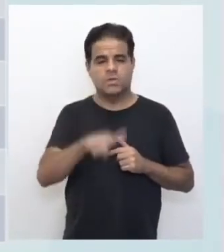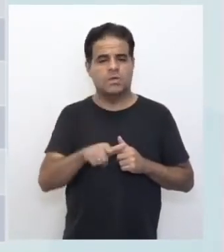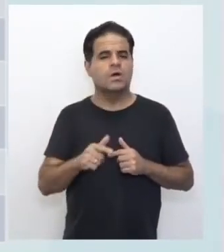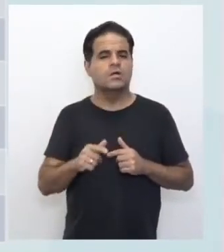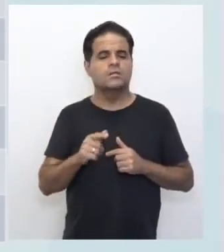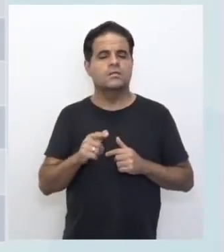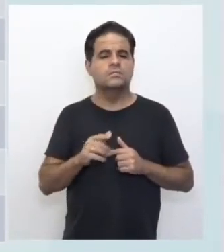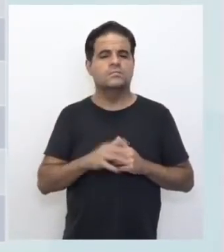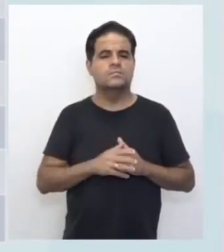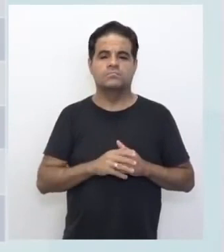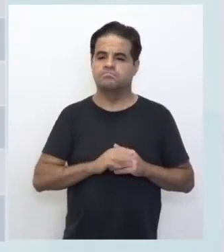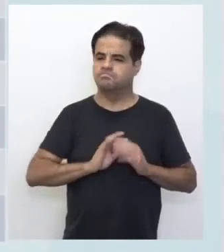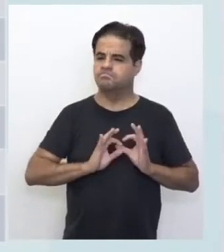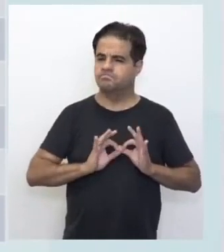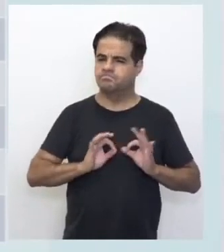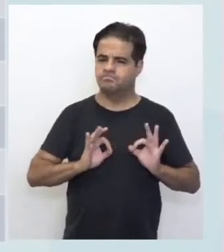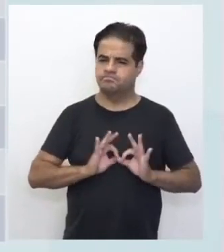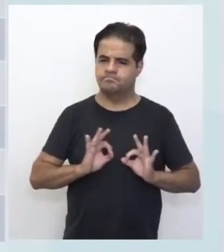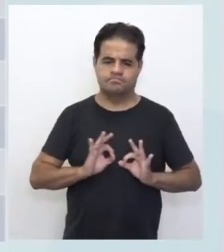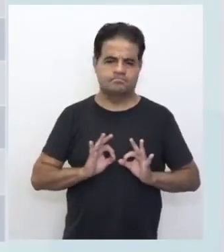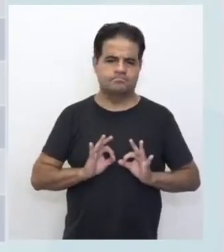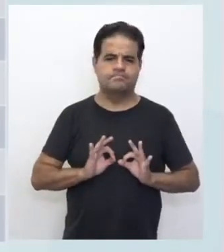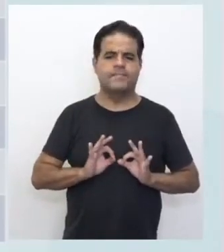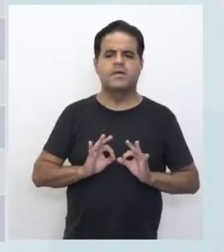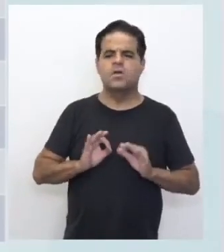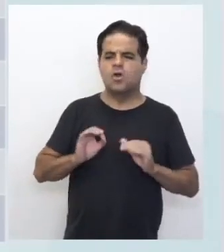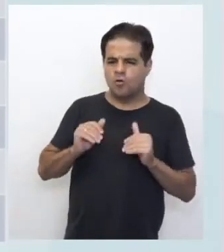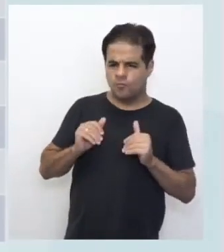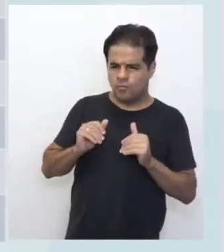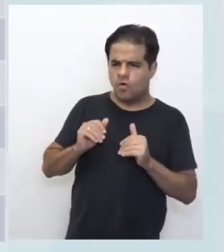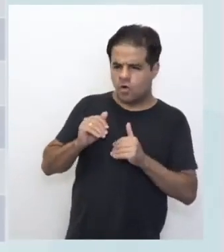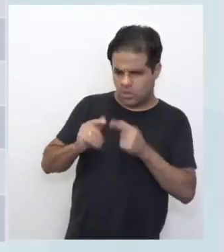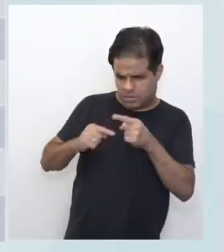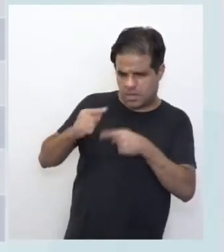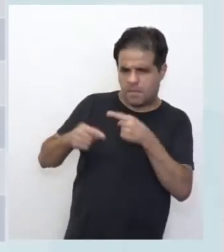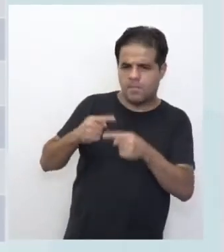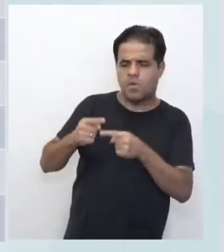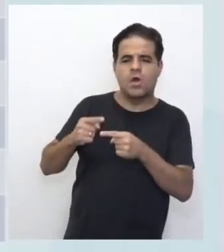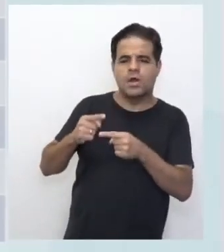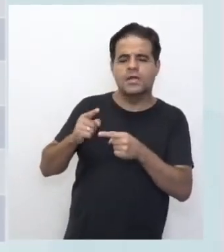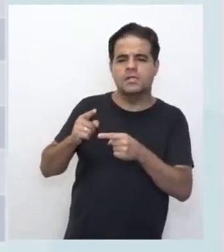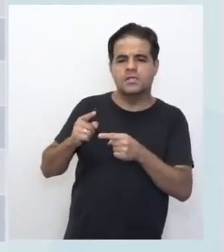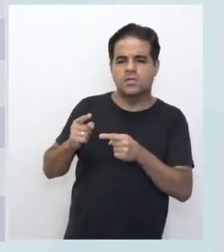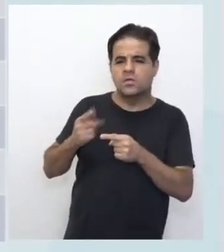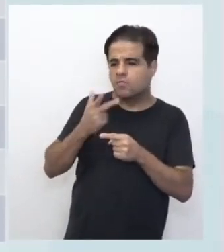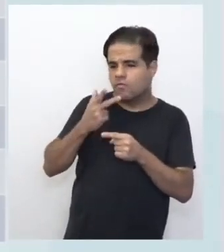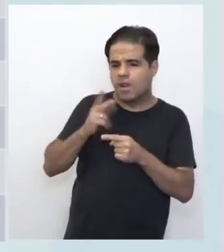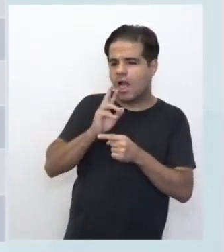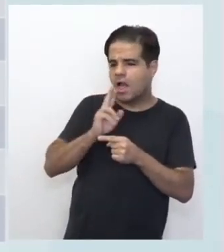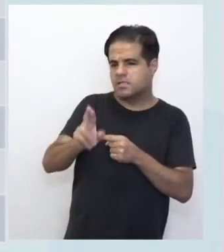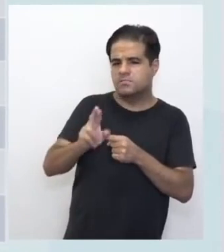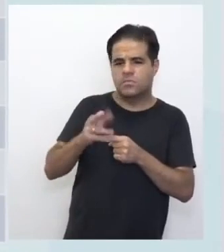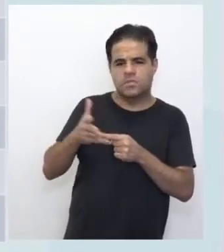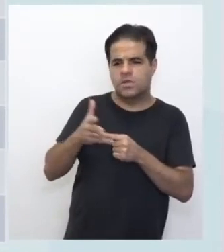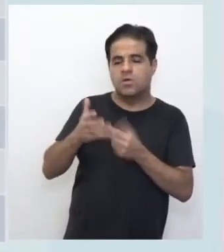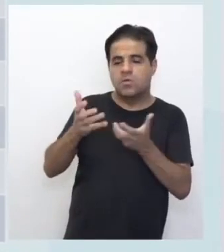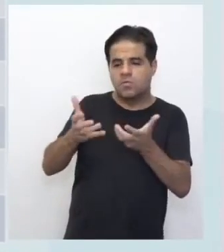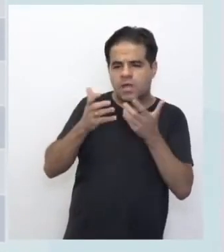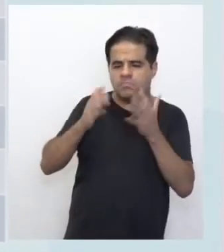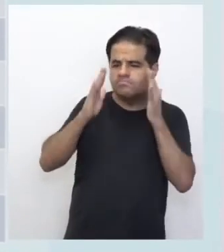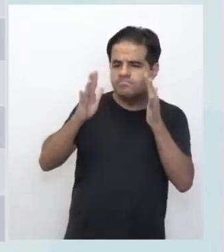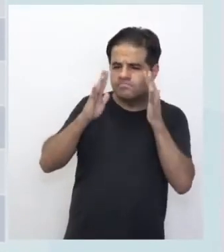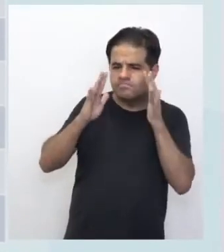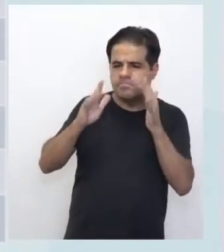aqui não. Essa eu vou deixar até para a próxima tela. Eu não quero matar a resposta agora, porque eu quero que eles pensem bastante sobre isso.